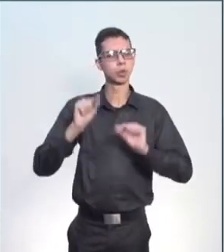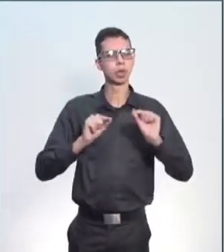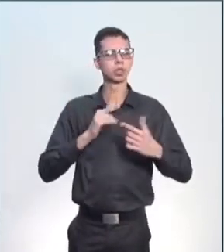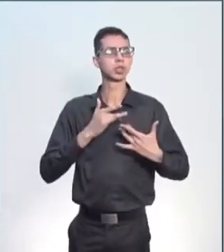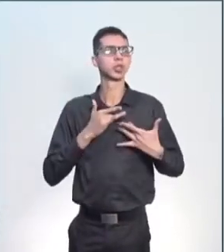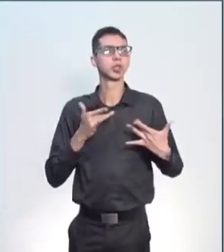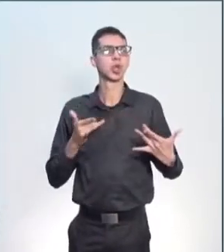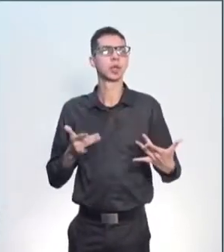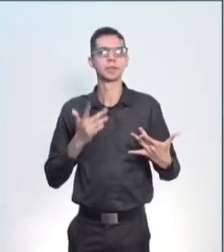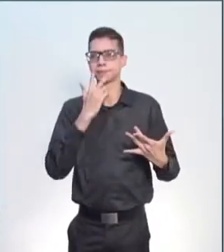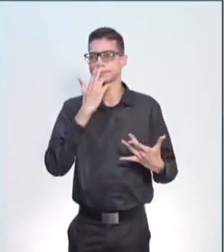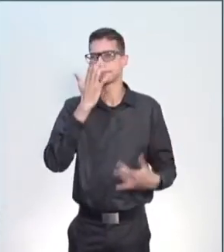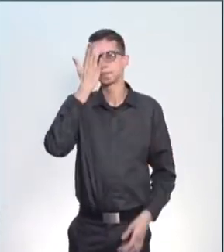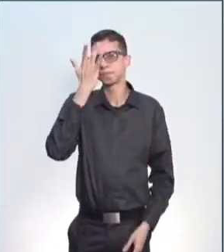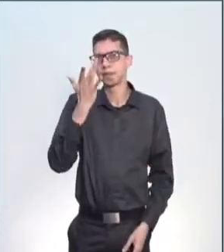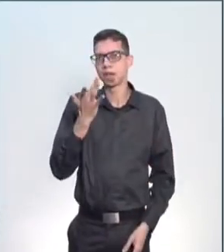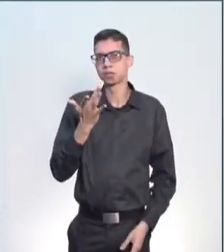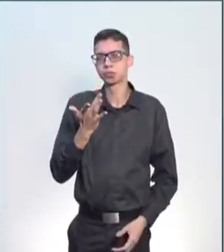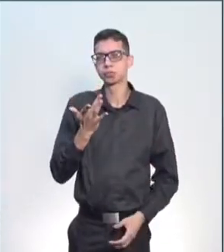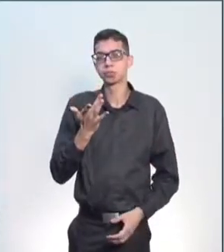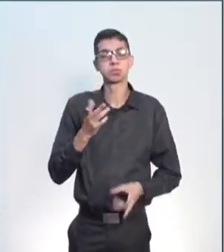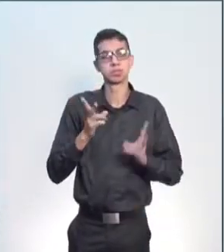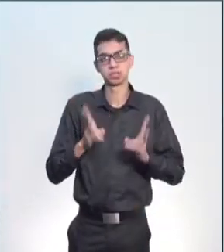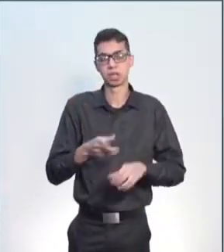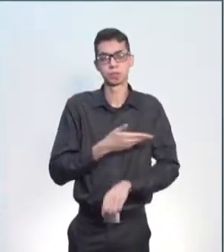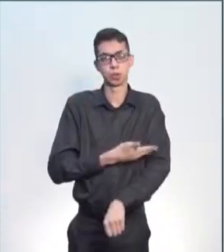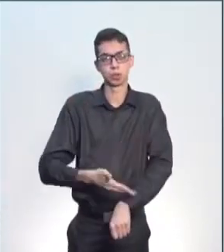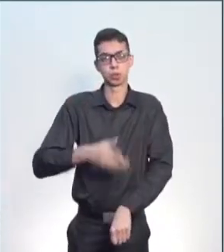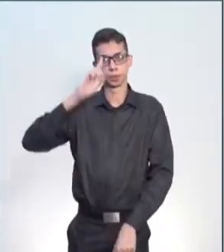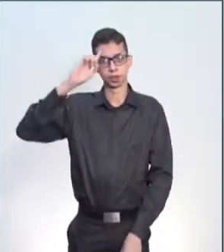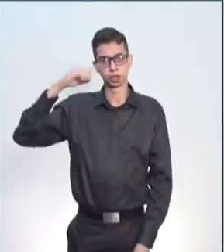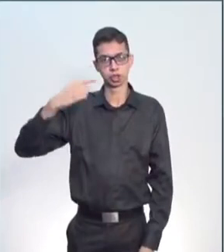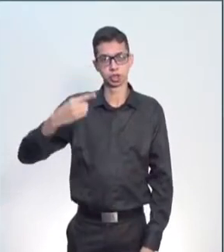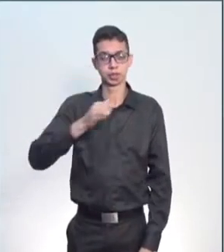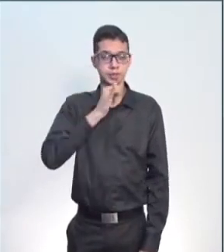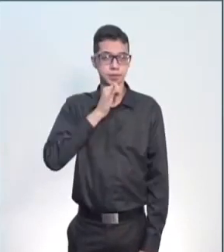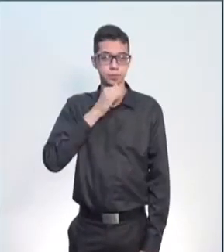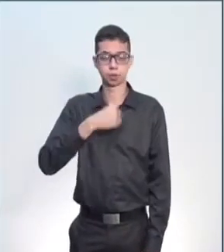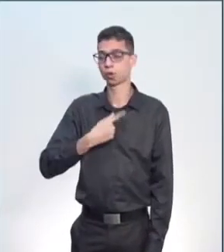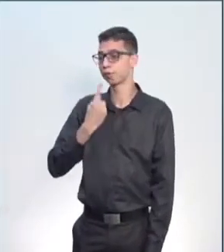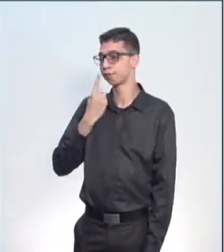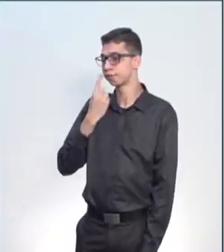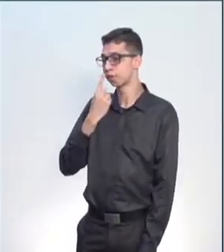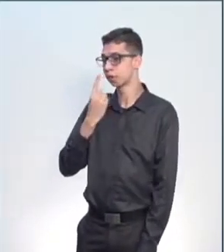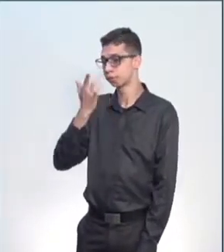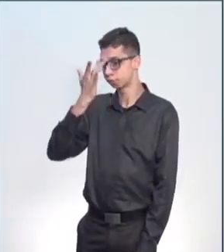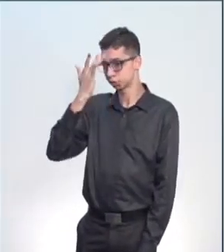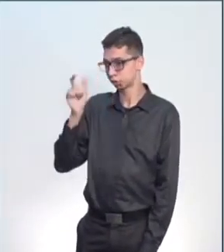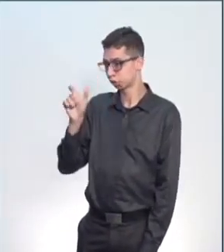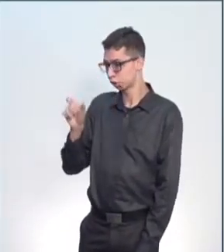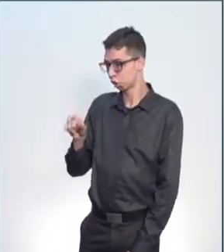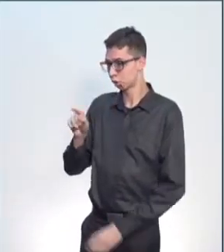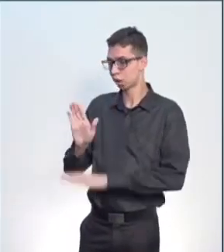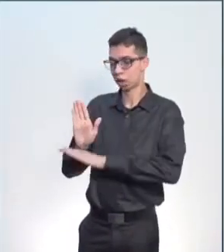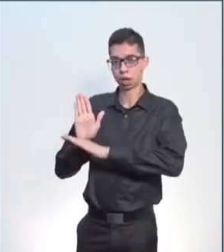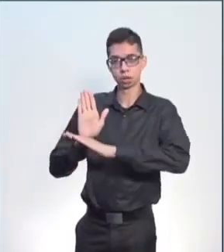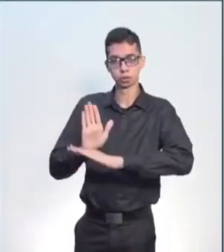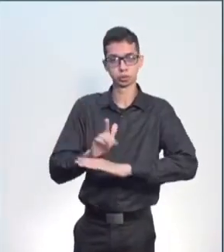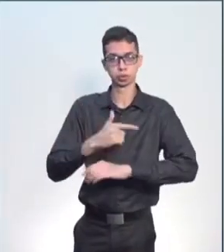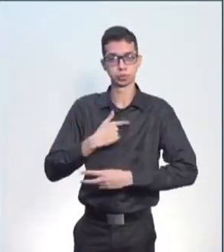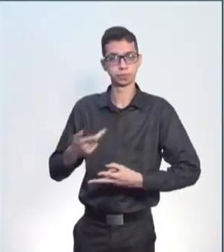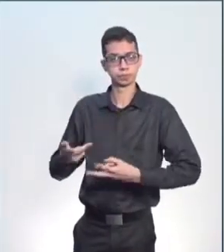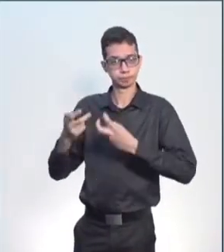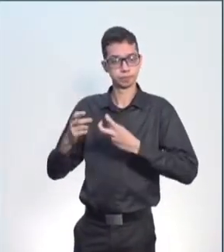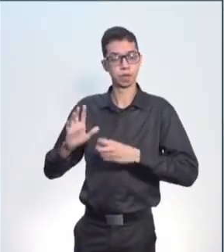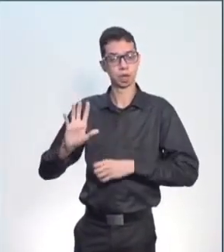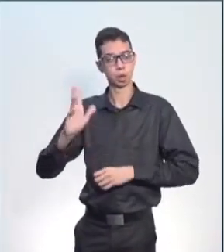algo prático, algo que se faz no cotidiano. Então, eu vejo a pessoa ajudando, né? Eu vejo as coisas acontecendo.